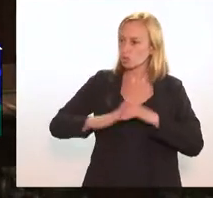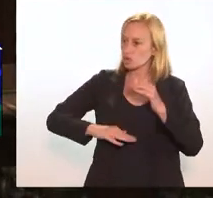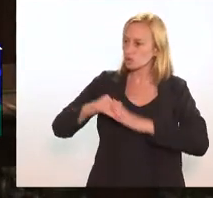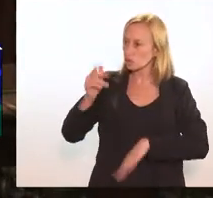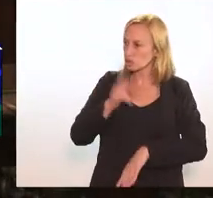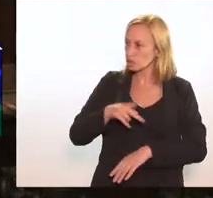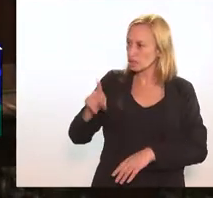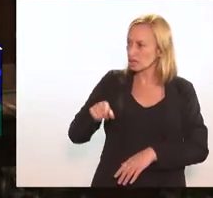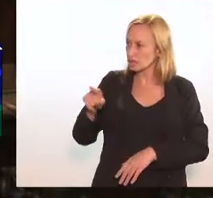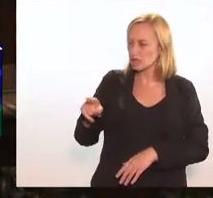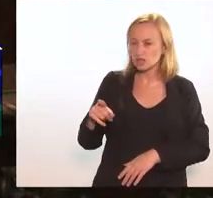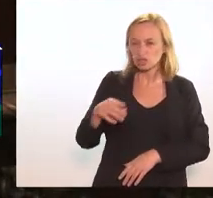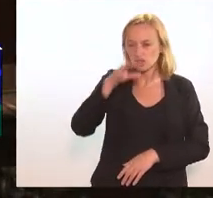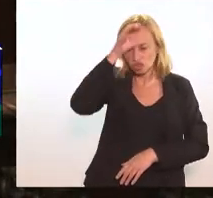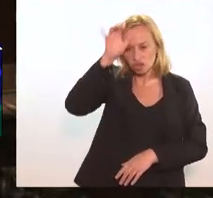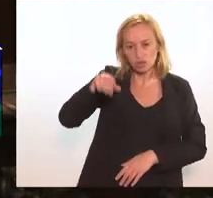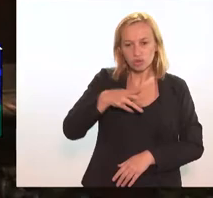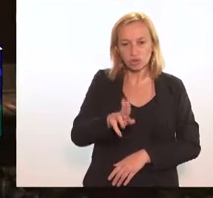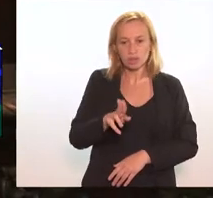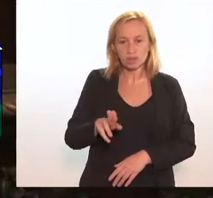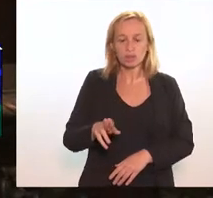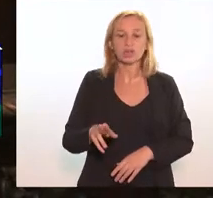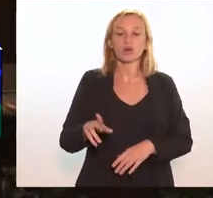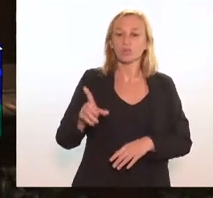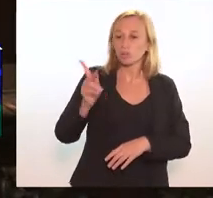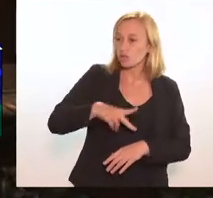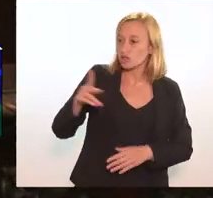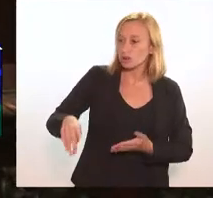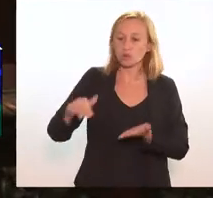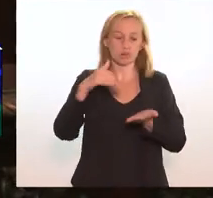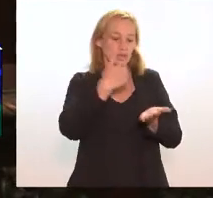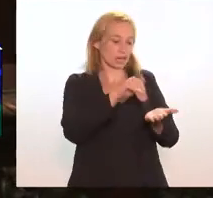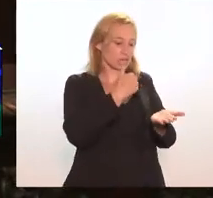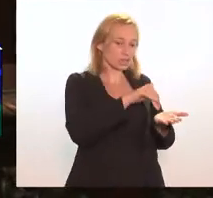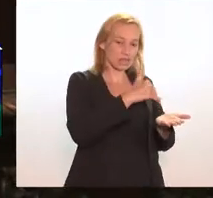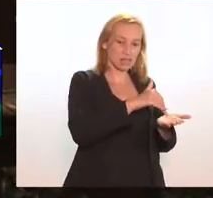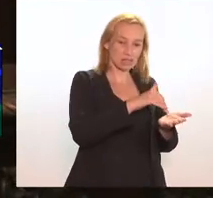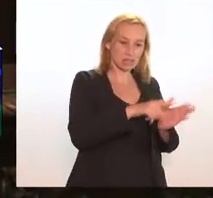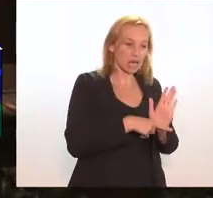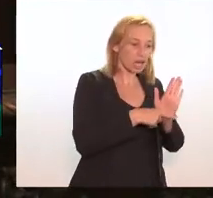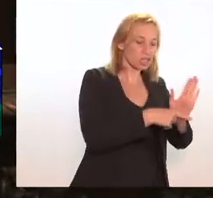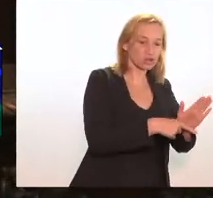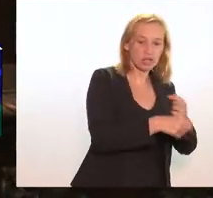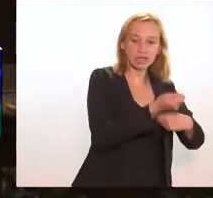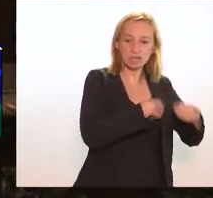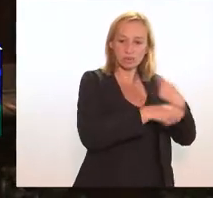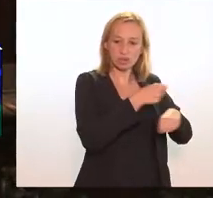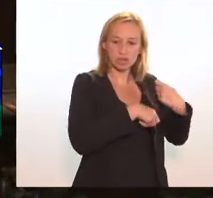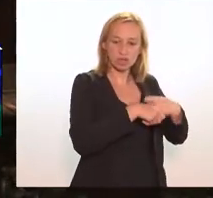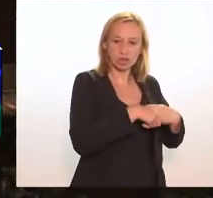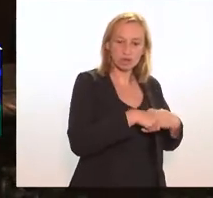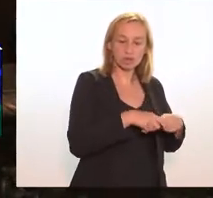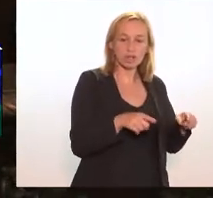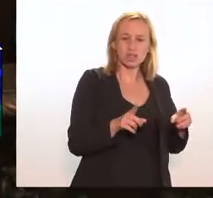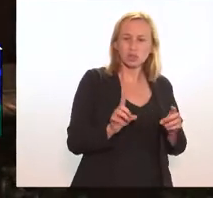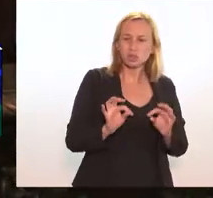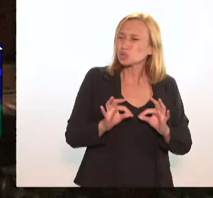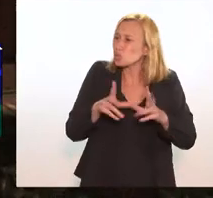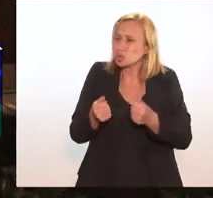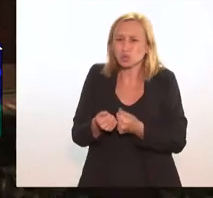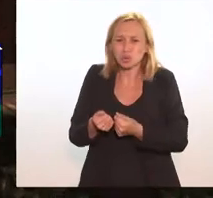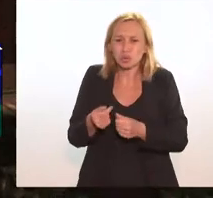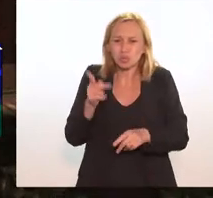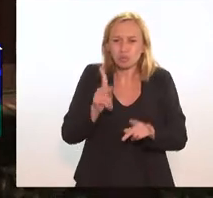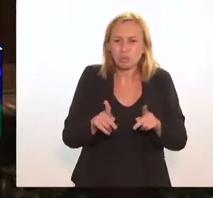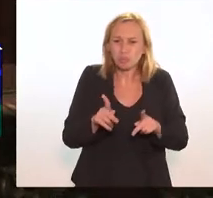são professores, mas são também secretários, mas são também auxiliares administrativos, mas são também... Ou seja, assim, não